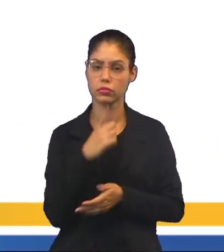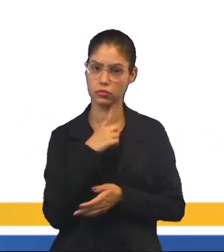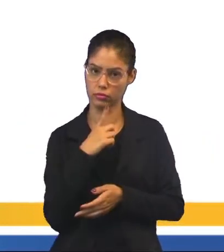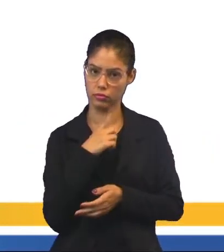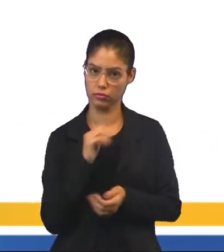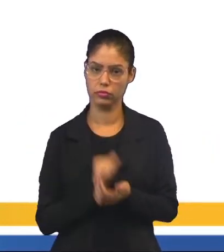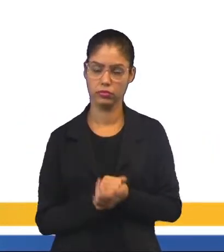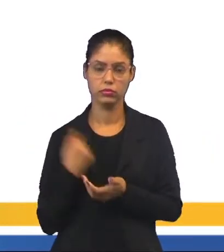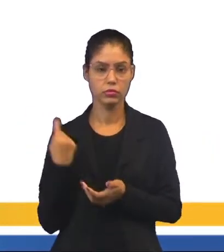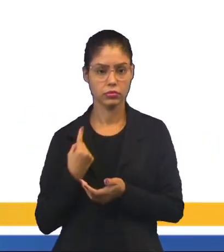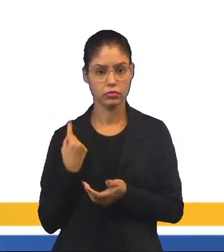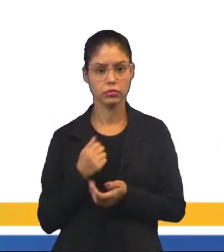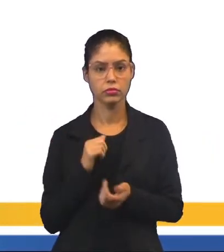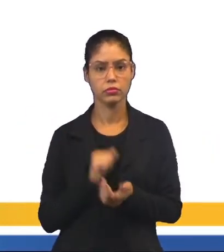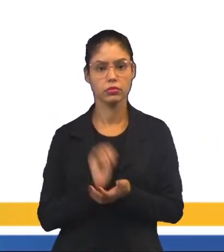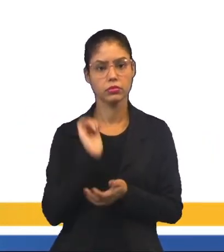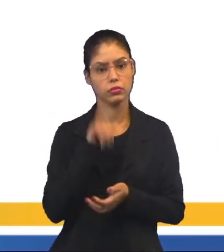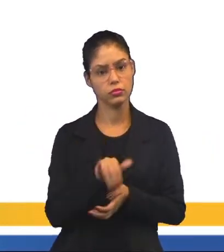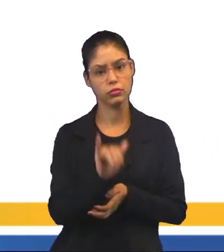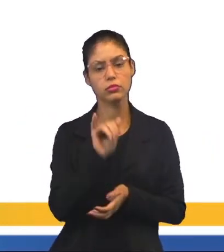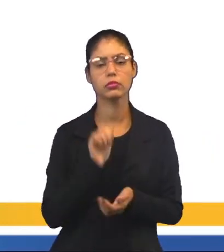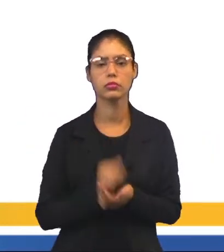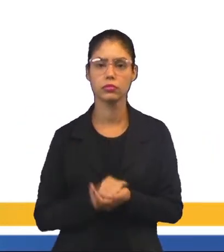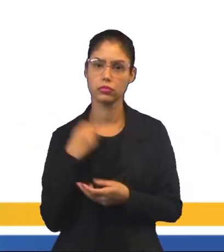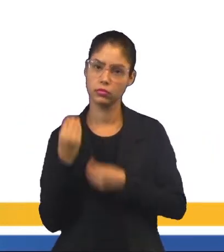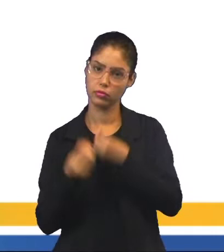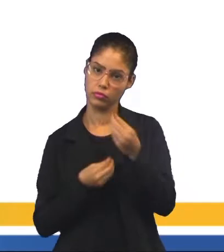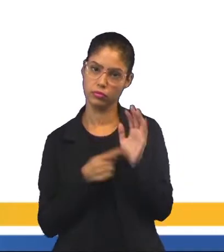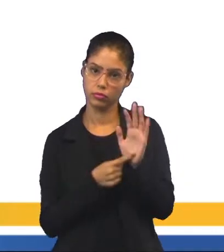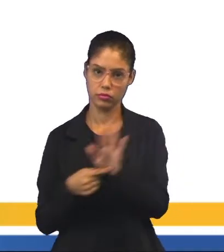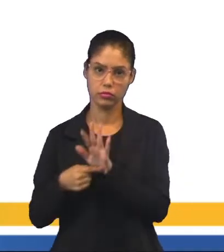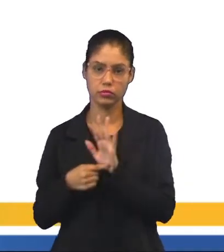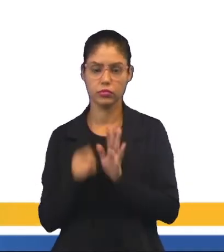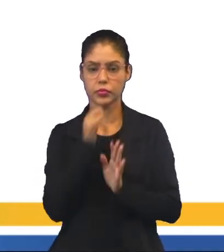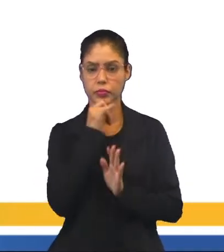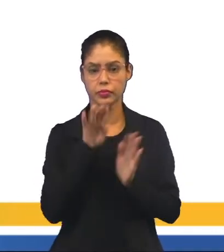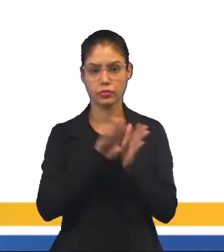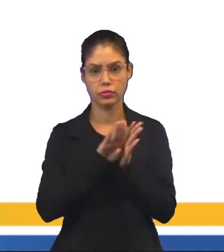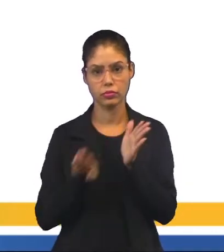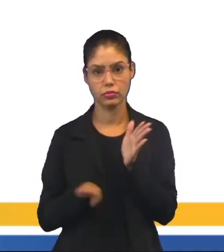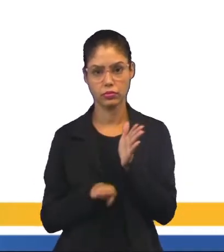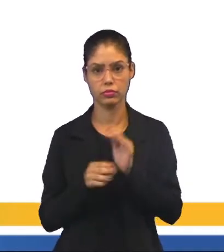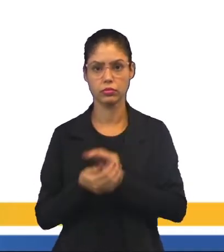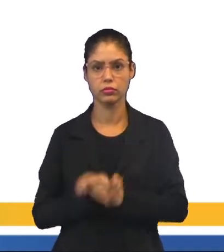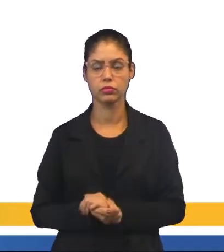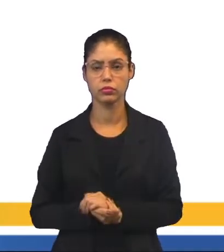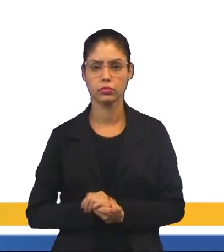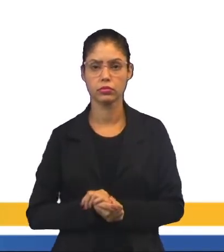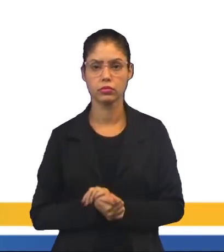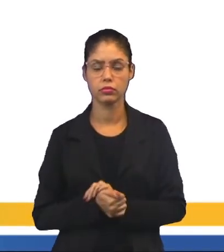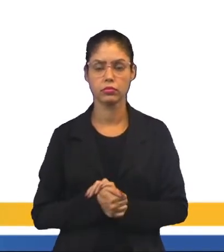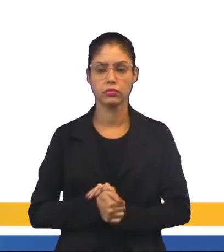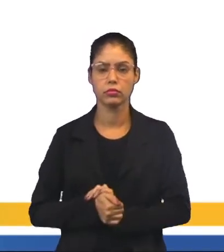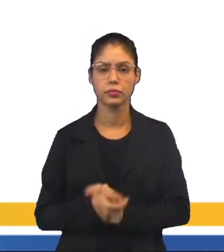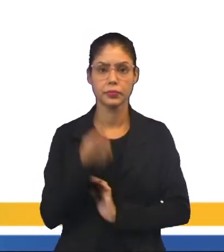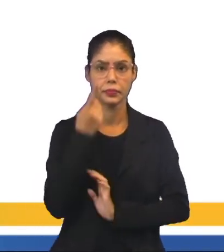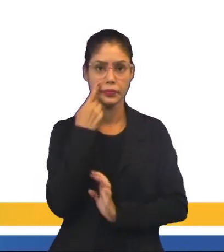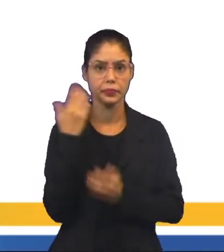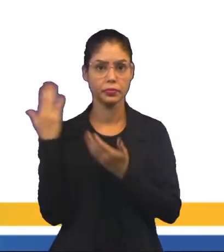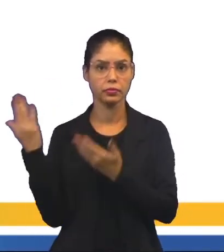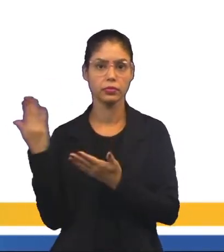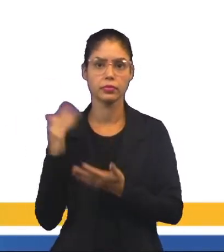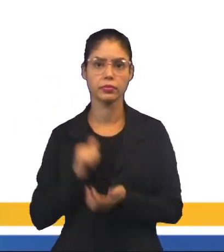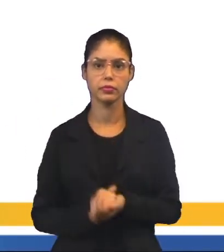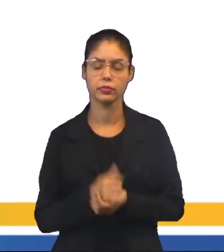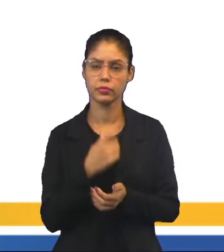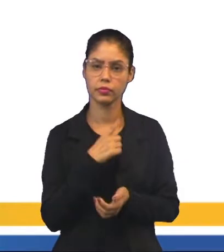obtida isolando-se y, como mostra o exemplo abaixo, tá? Então, observe aí, eu vou